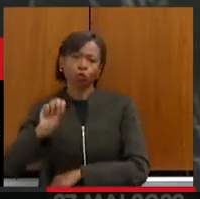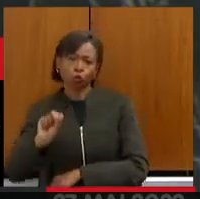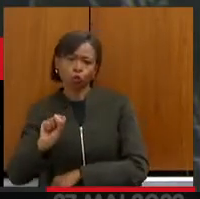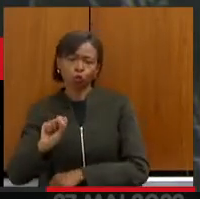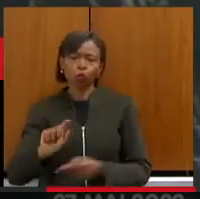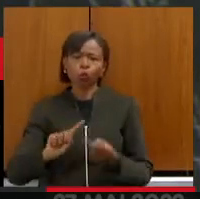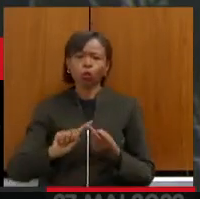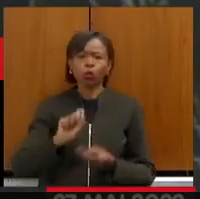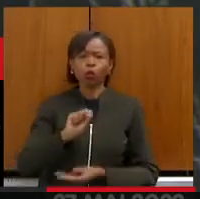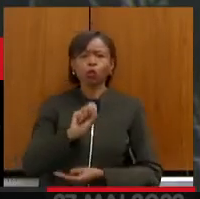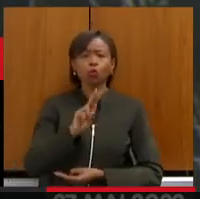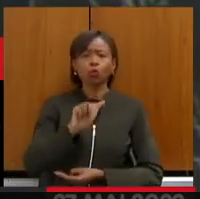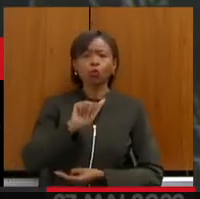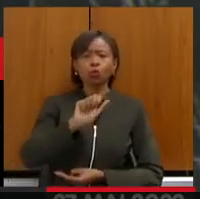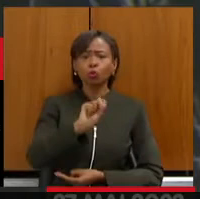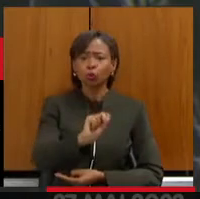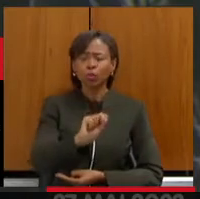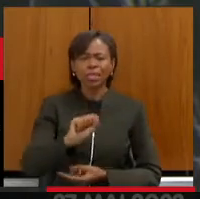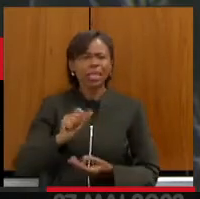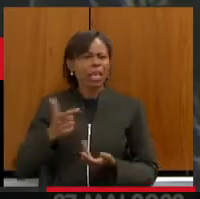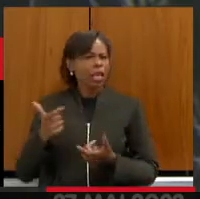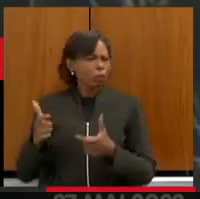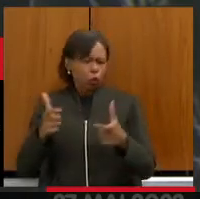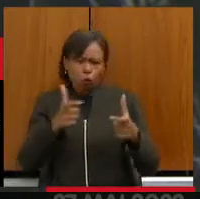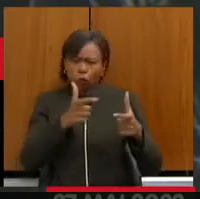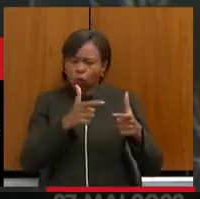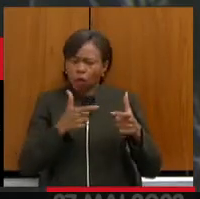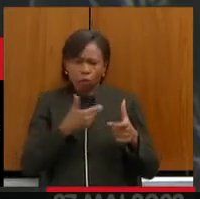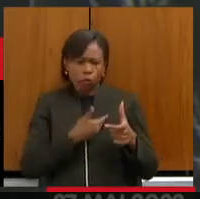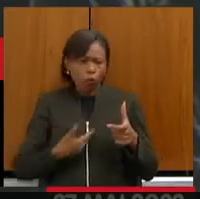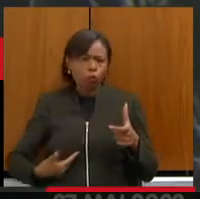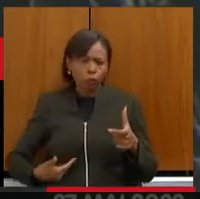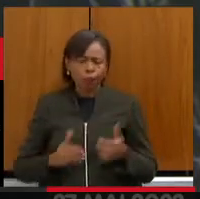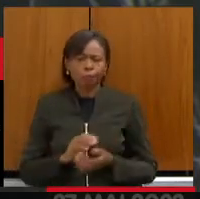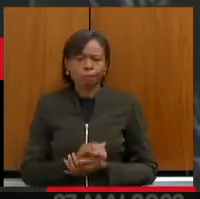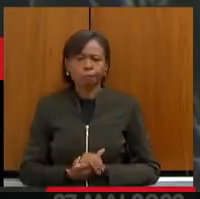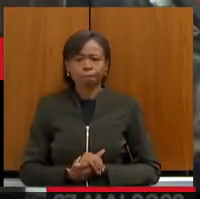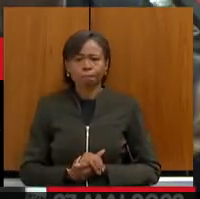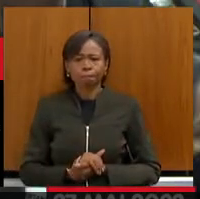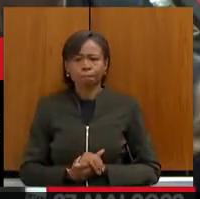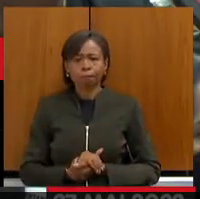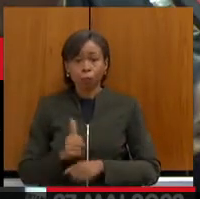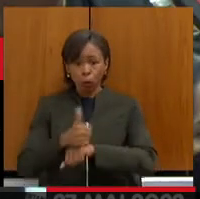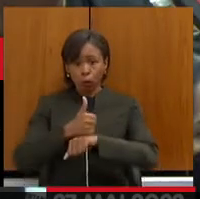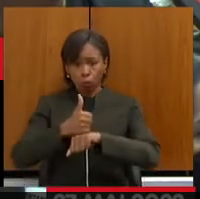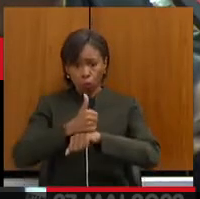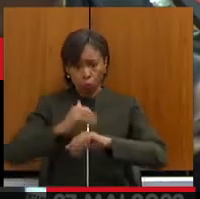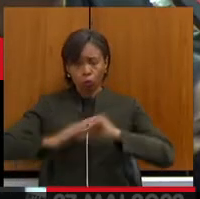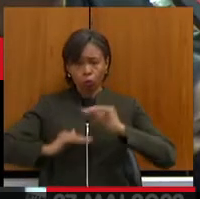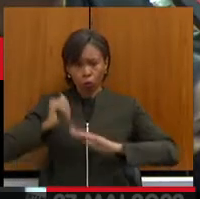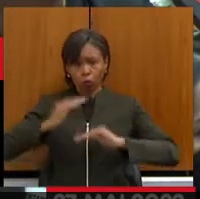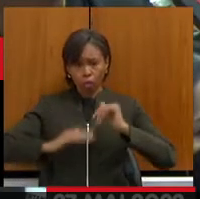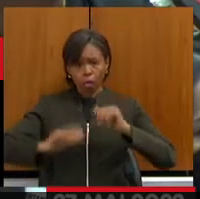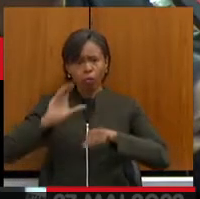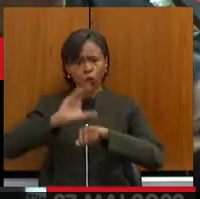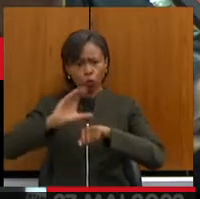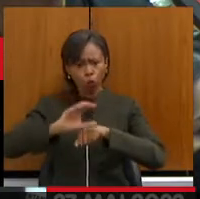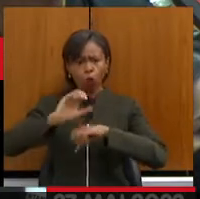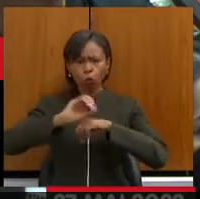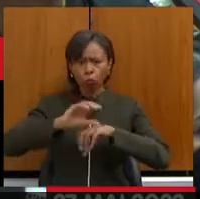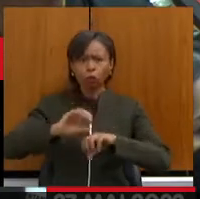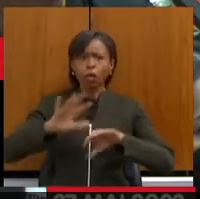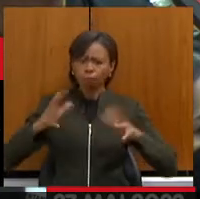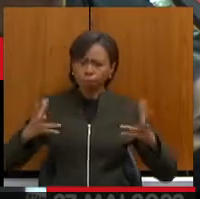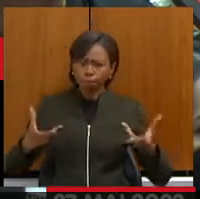diferentes setores públicos e a capacitação dos profissionais que atuam na rede de enfrentamento à violência doméstica